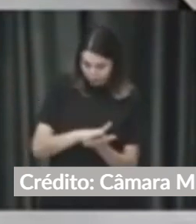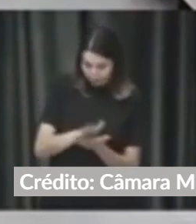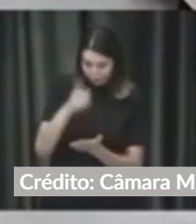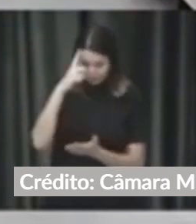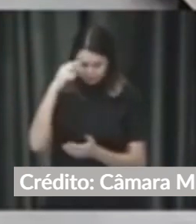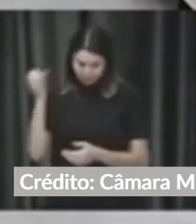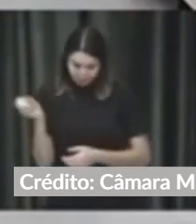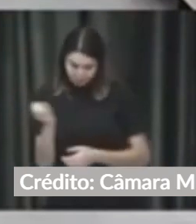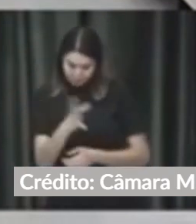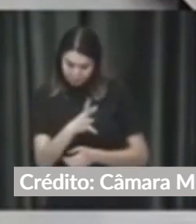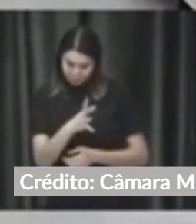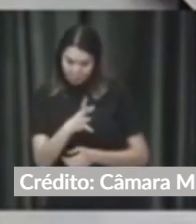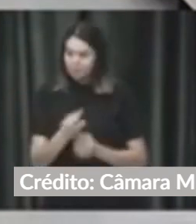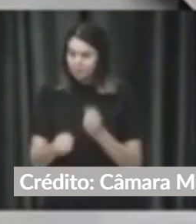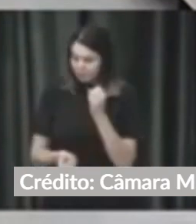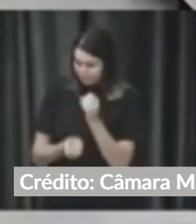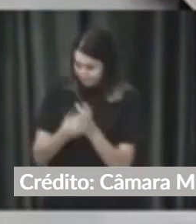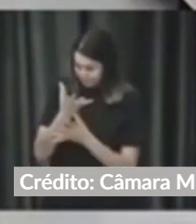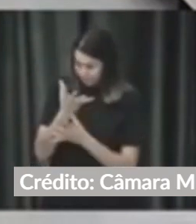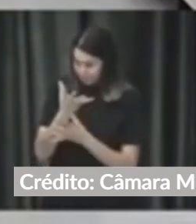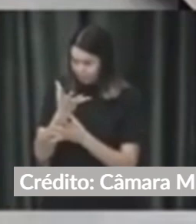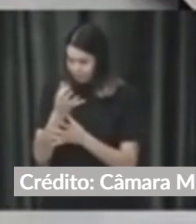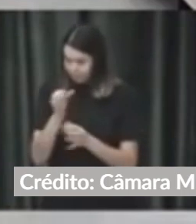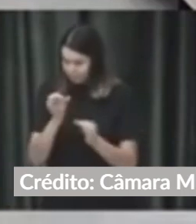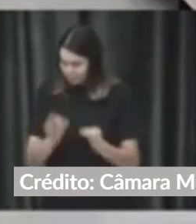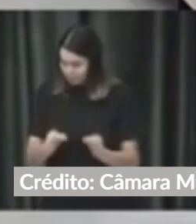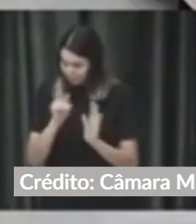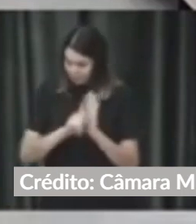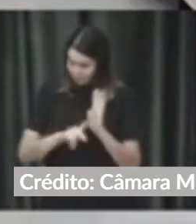ideias novas, vai surgindo, com